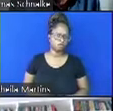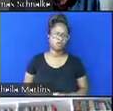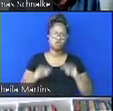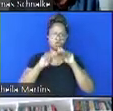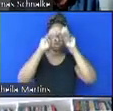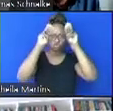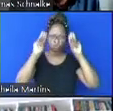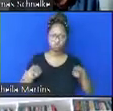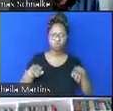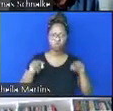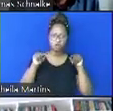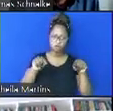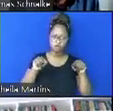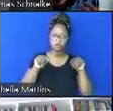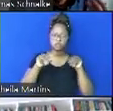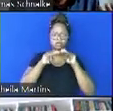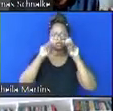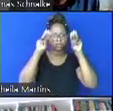Specula